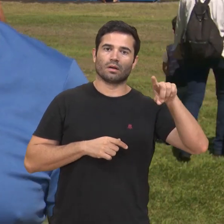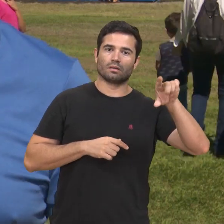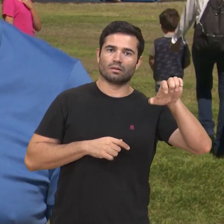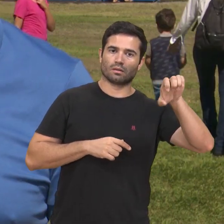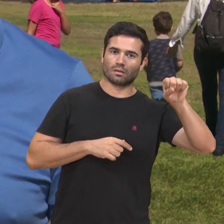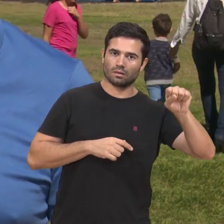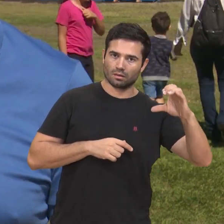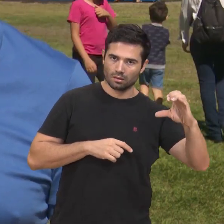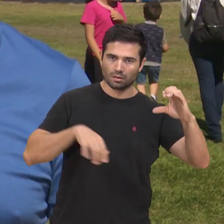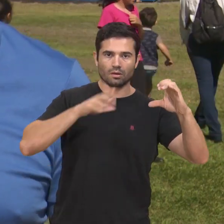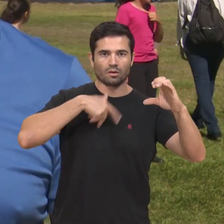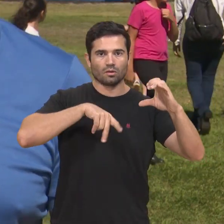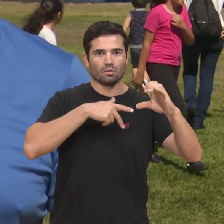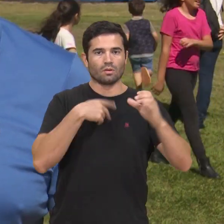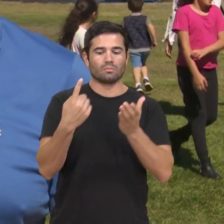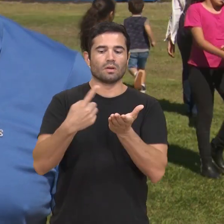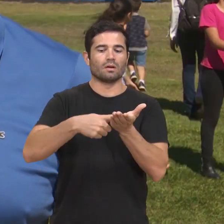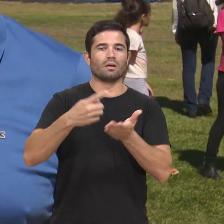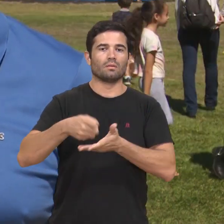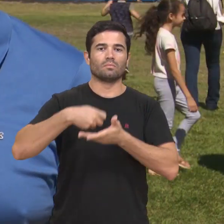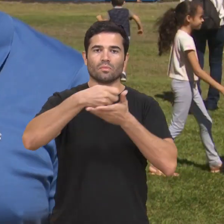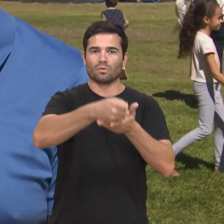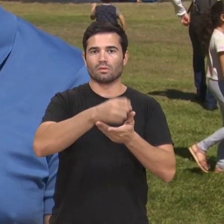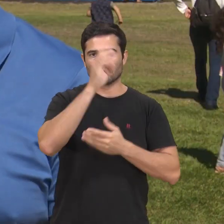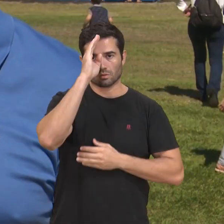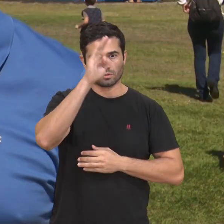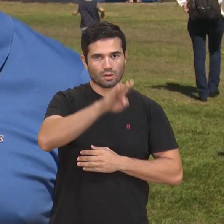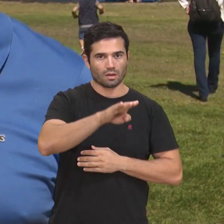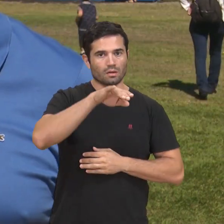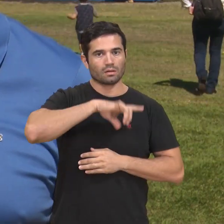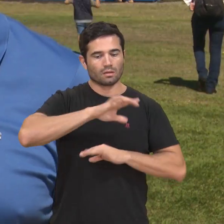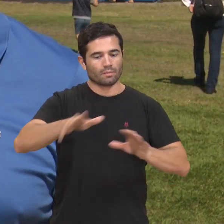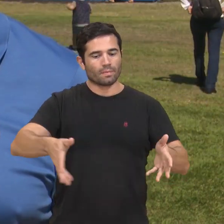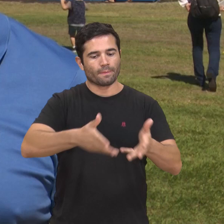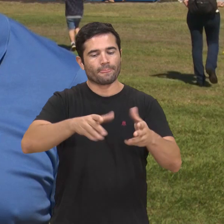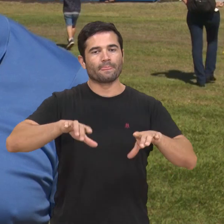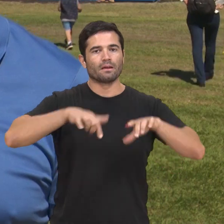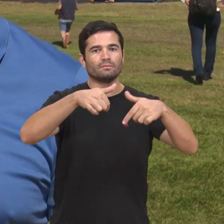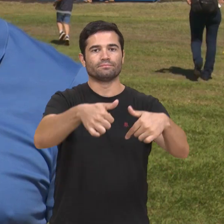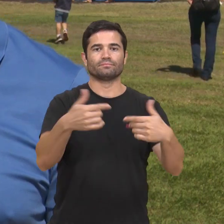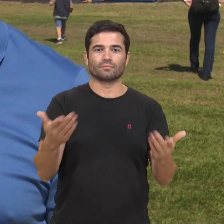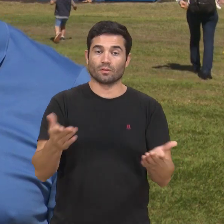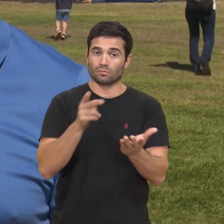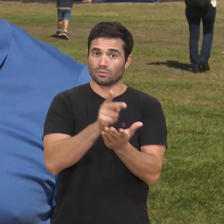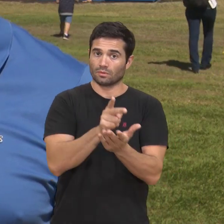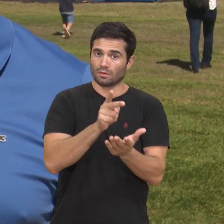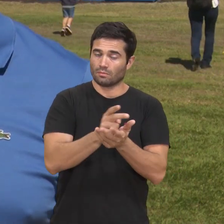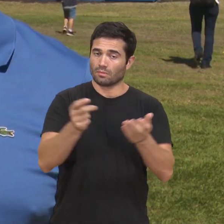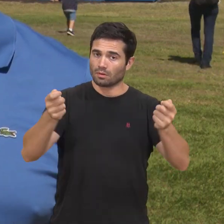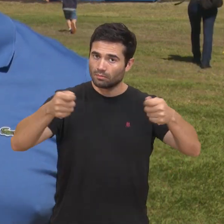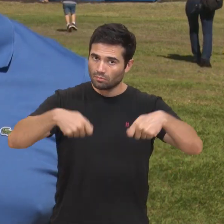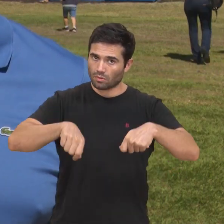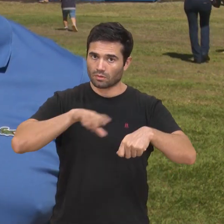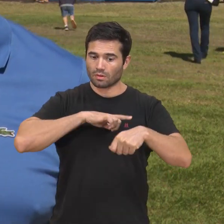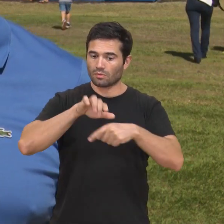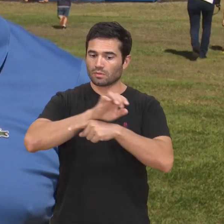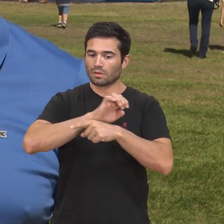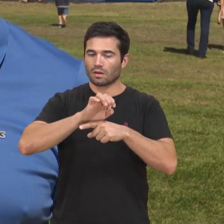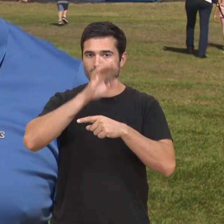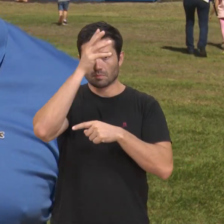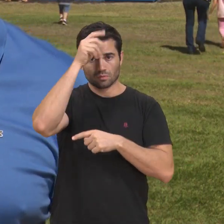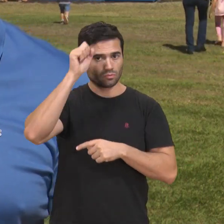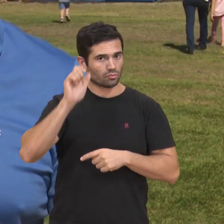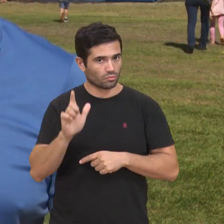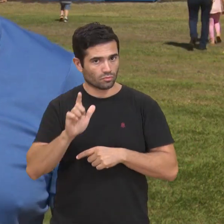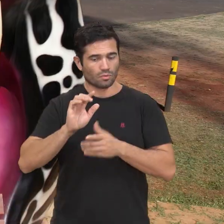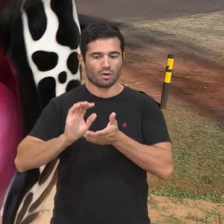que é a nossa secretaria, e a Fundect, que é o apoio, que é o fomento direto a esse tipo de ação. Então, sempre que for possível o estado de Mato